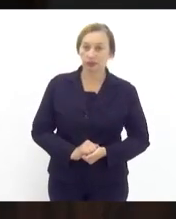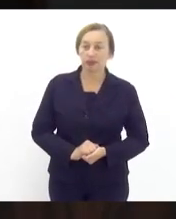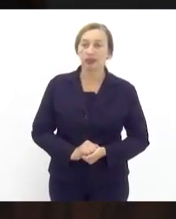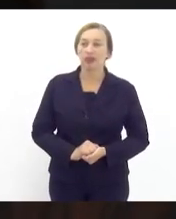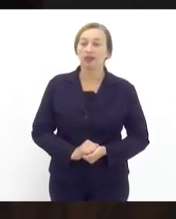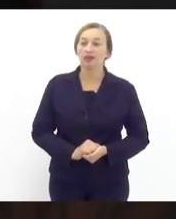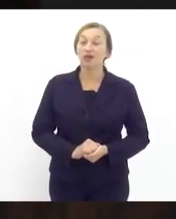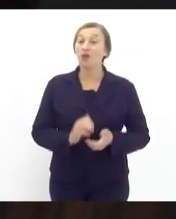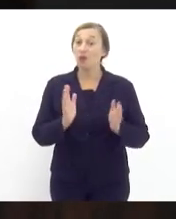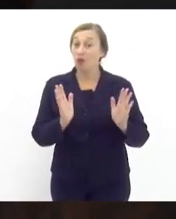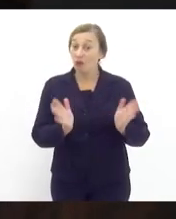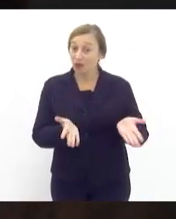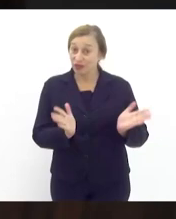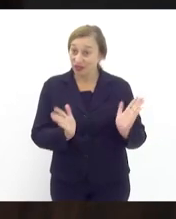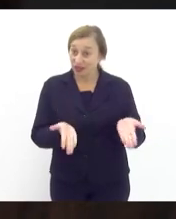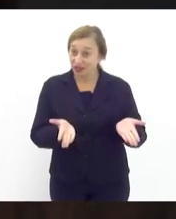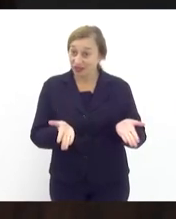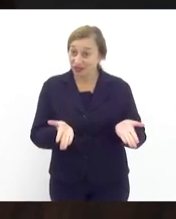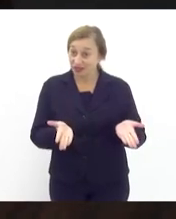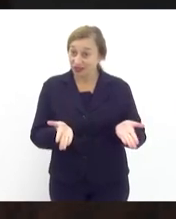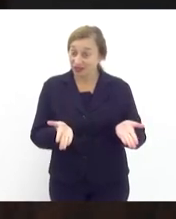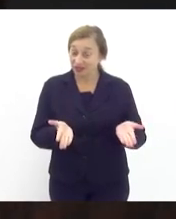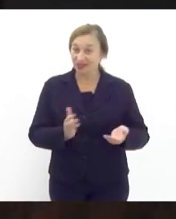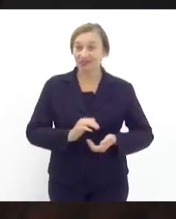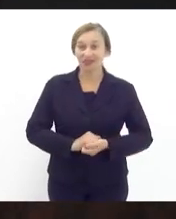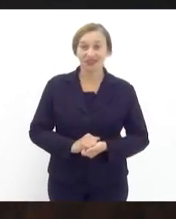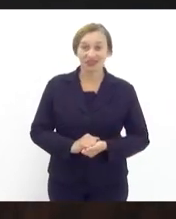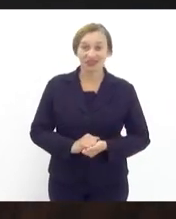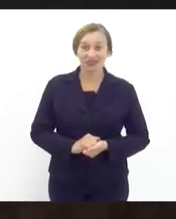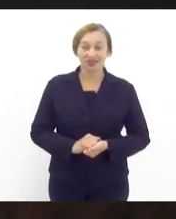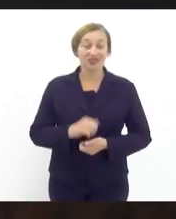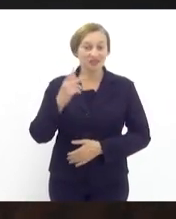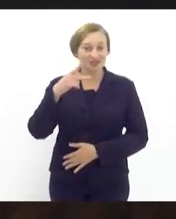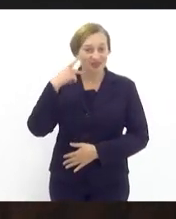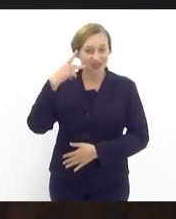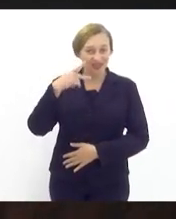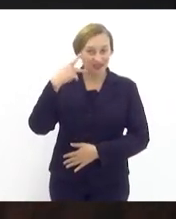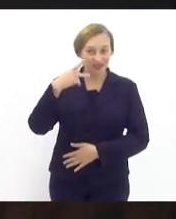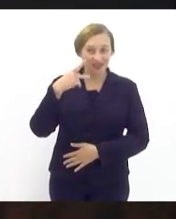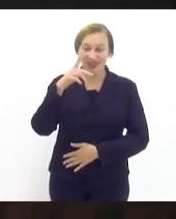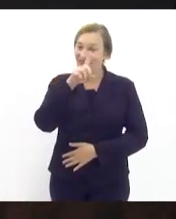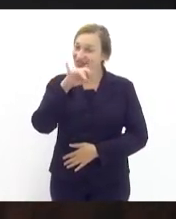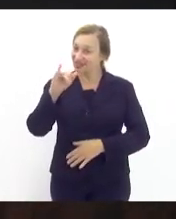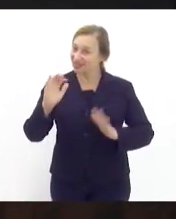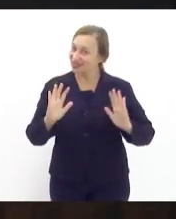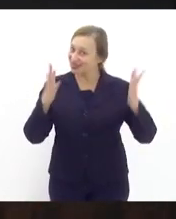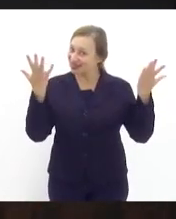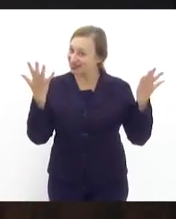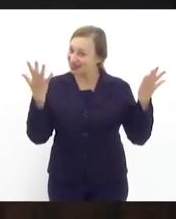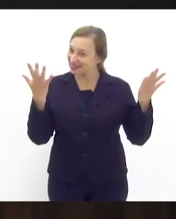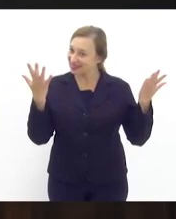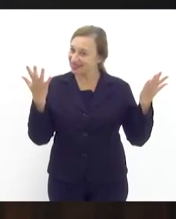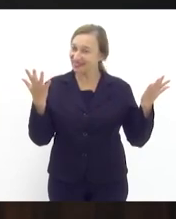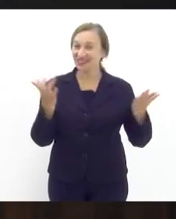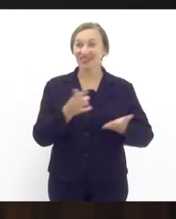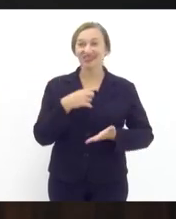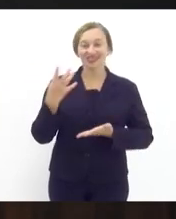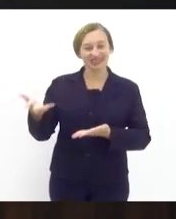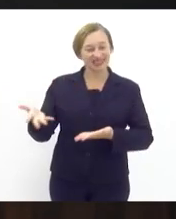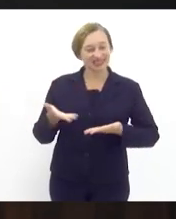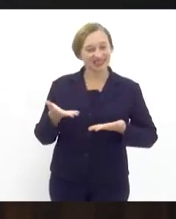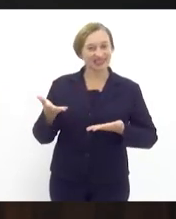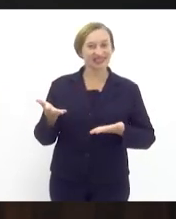hoje aqui no nosso parlamento é um dia de festa nós estamos recebendo